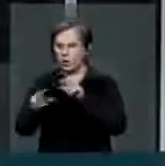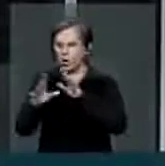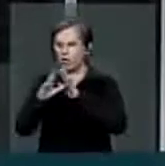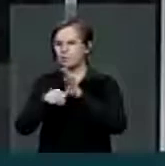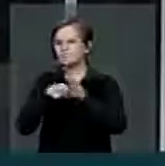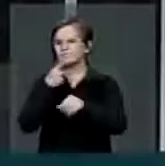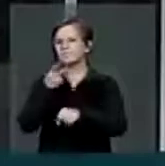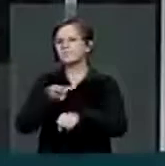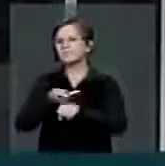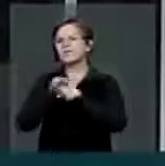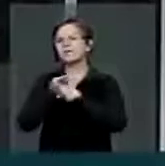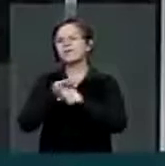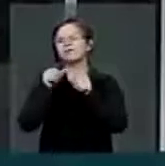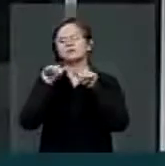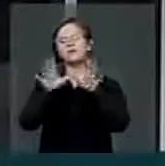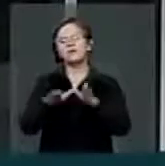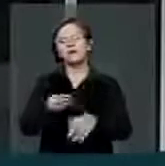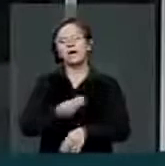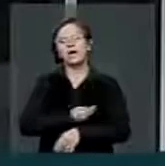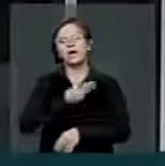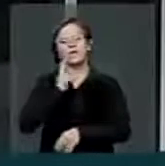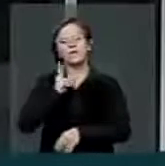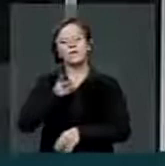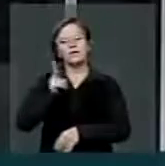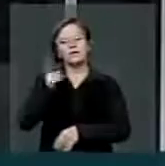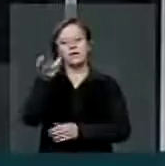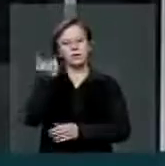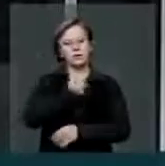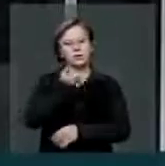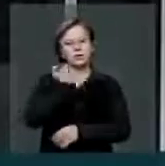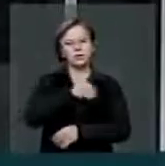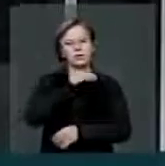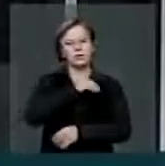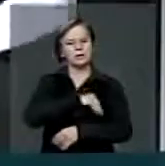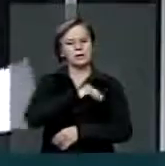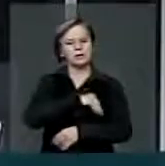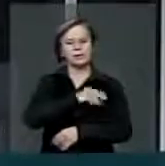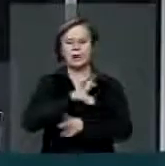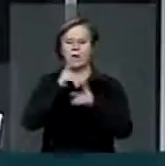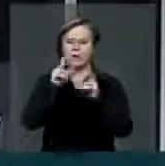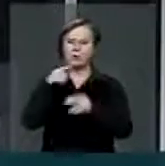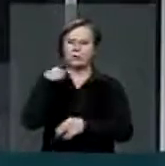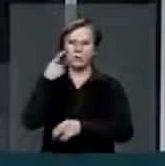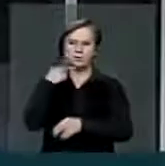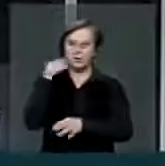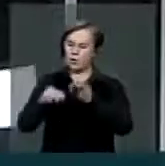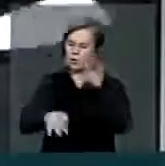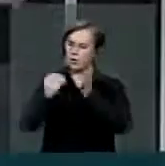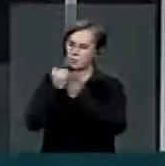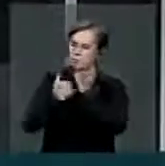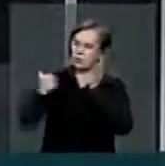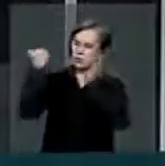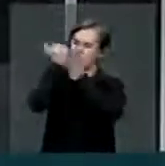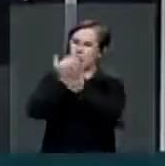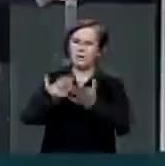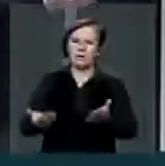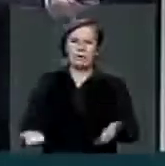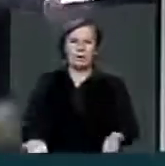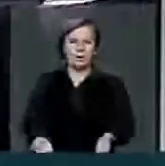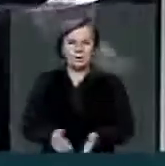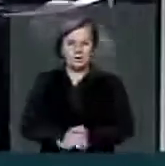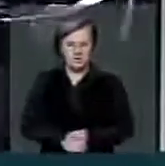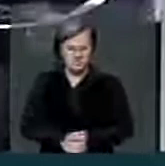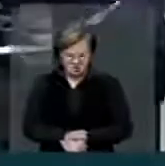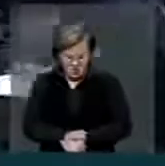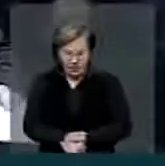de ficar para o resto da vida recebendo o salário de procurador. Semana passada o